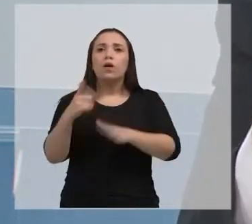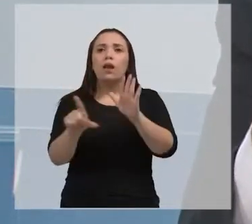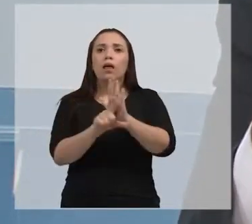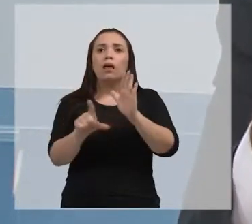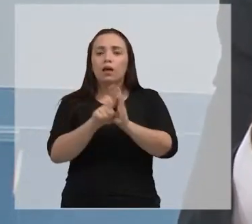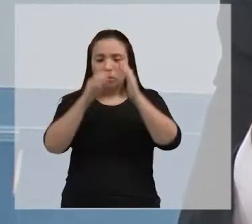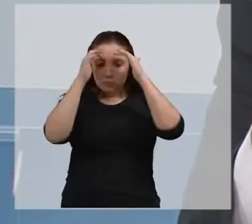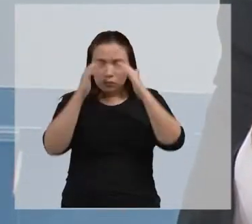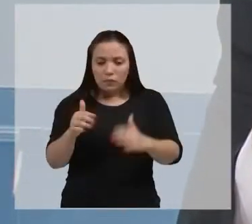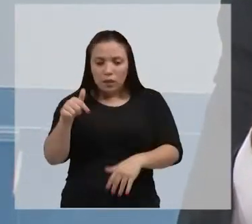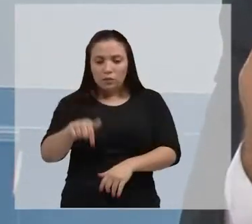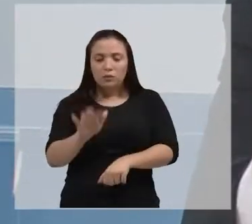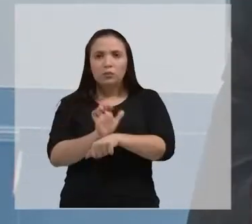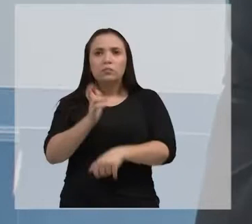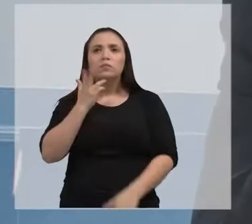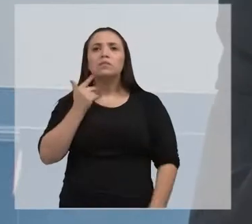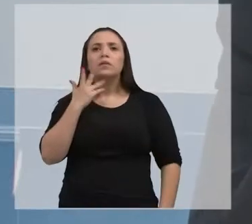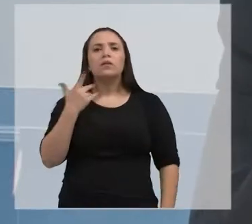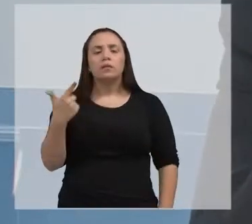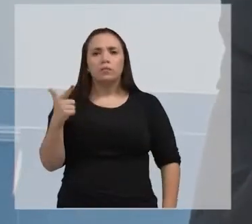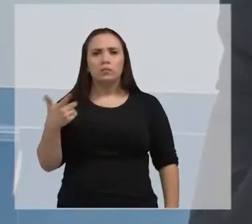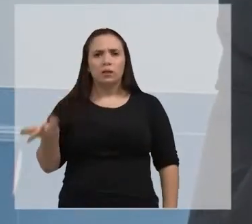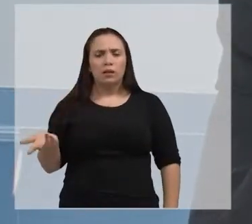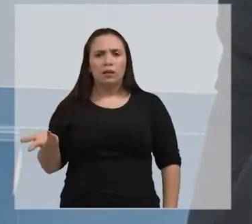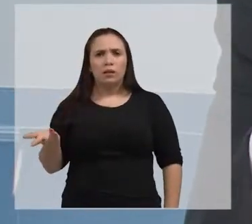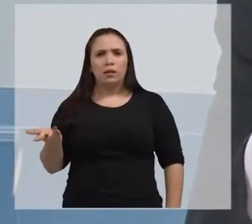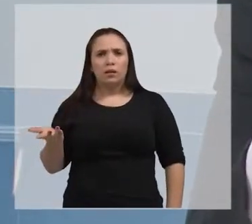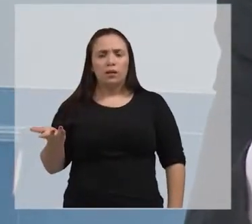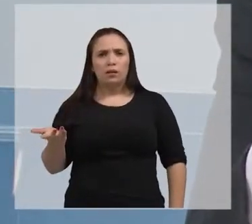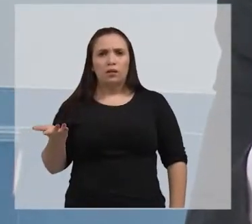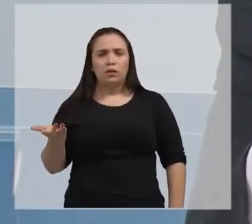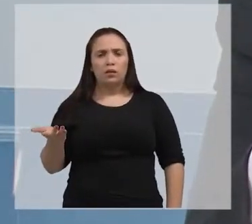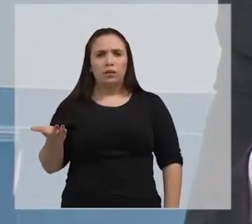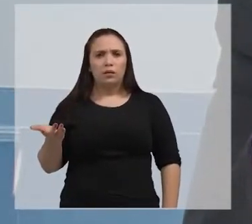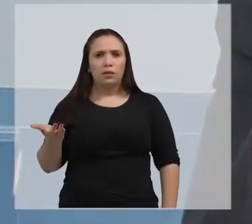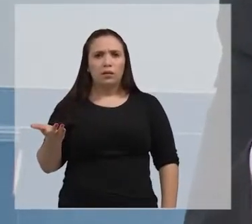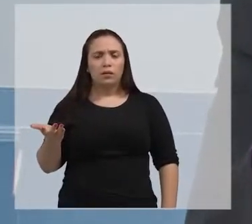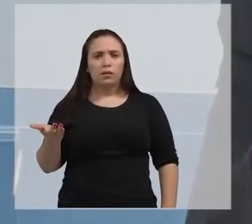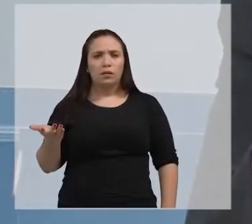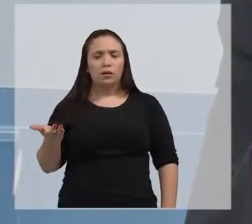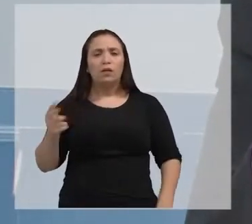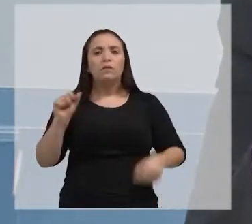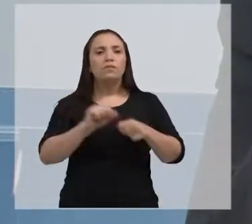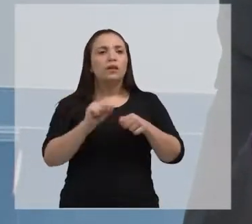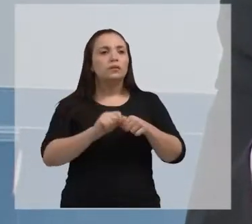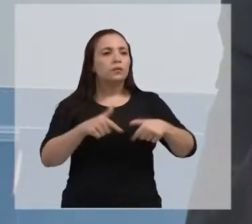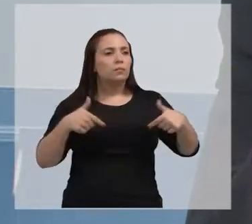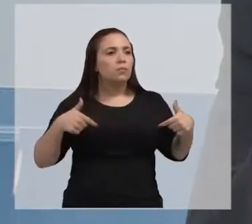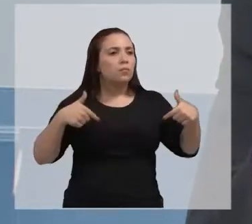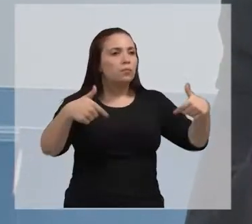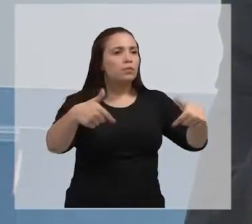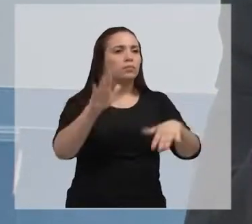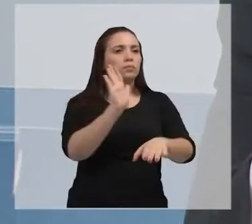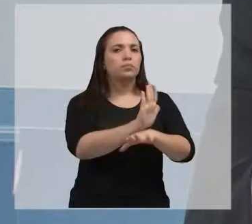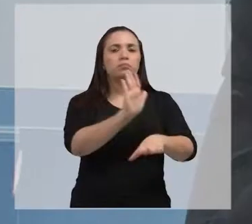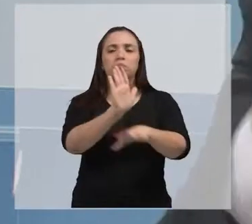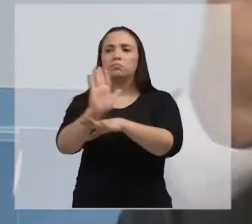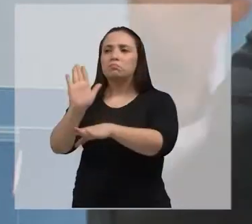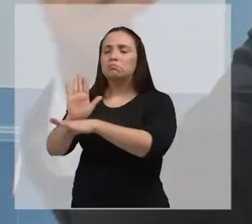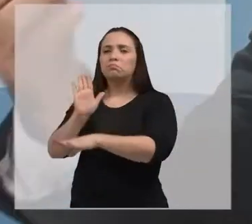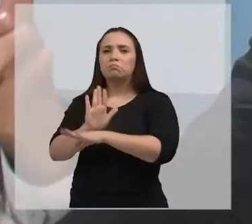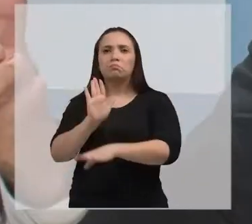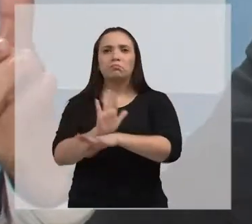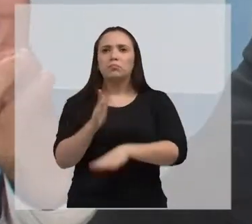cidadão cearense. Ou não tem uma atitude de prestígio pessoal que tenha levado qualquer benefício a